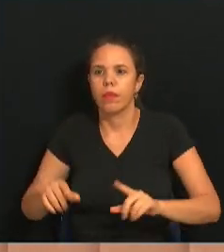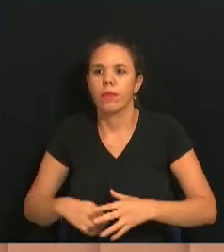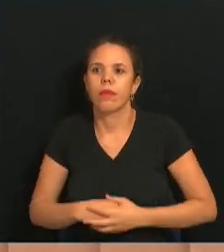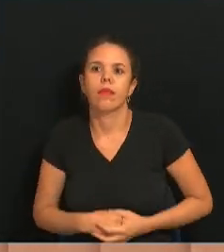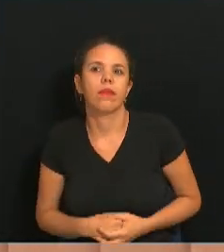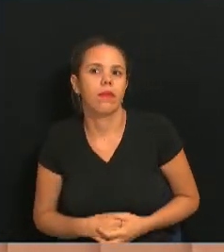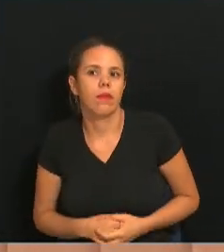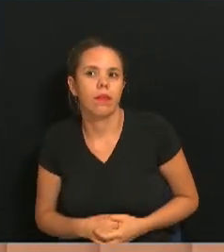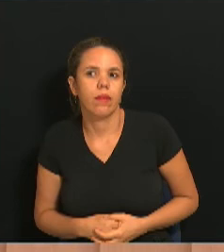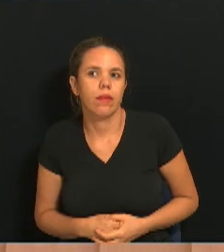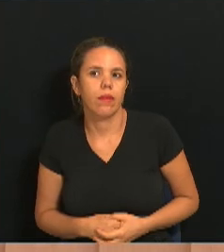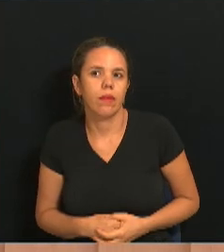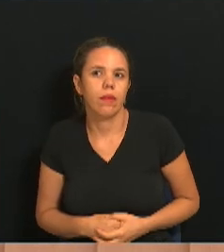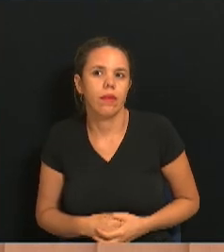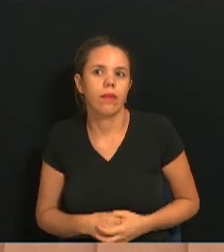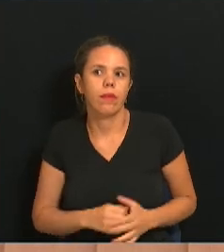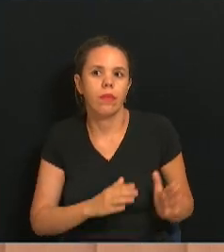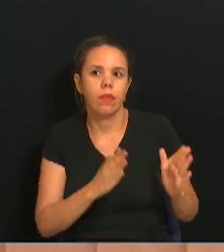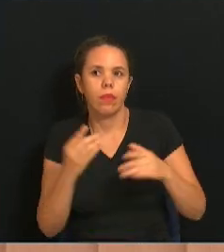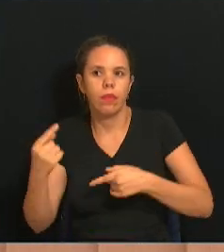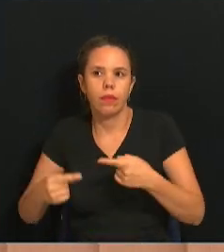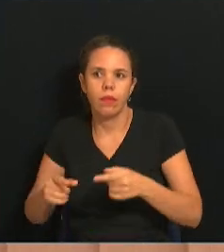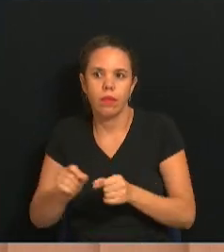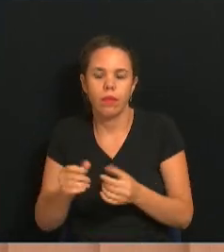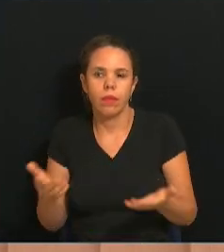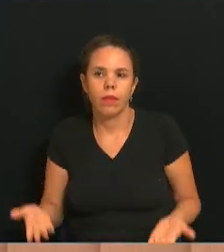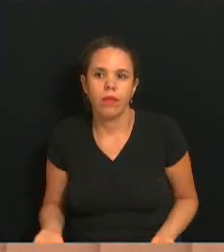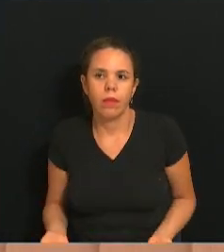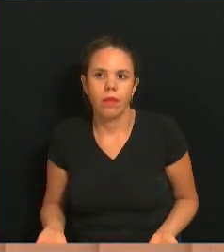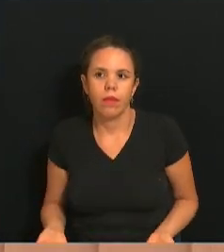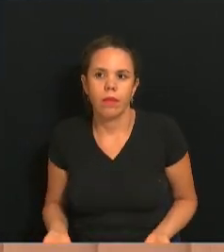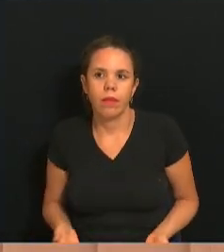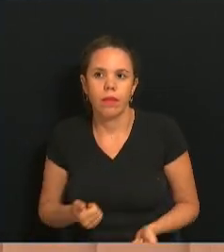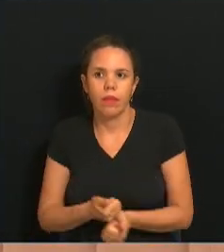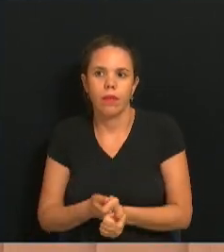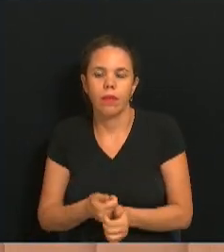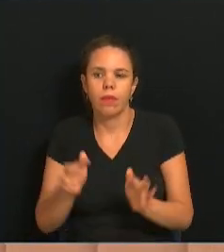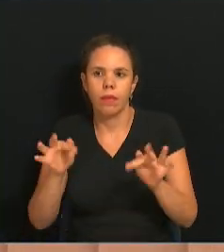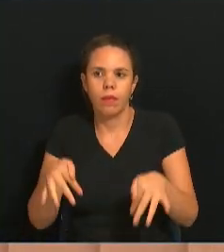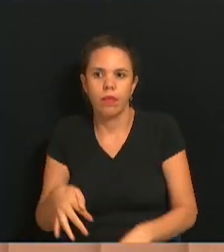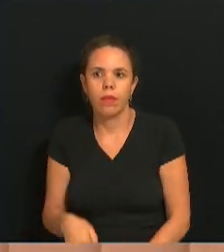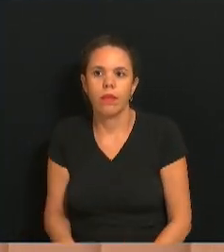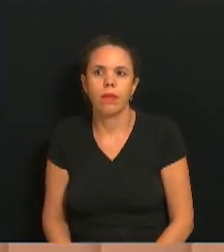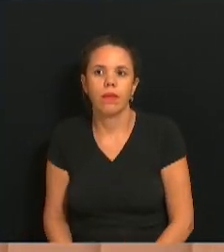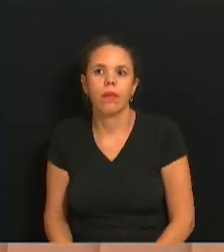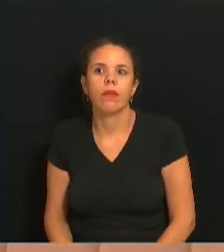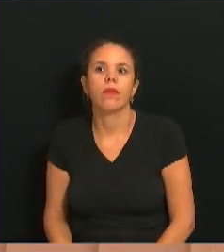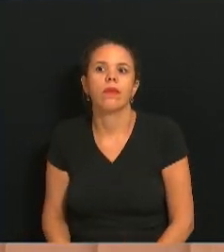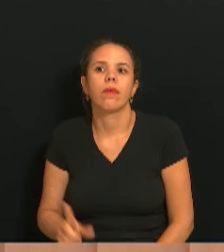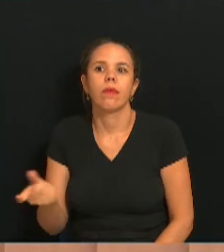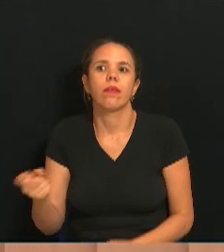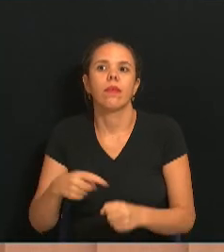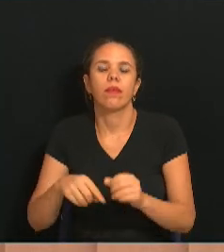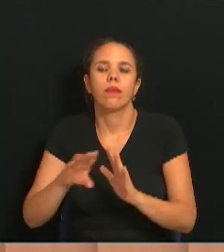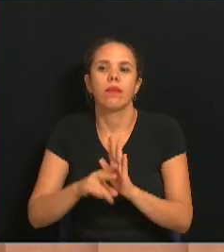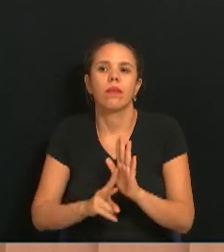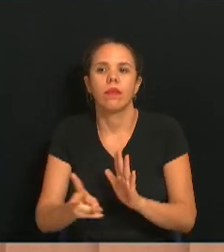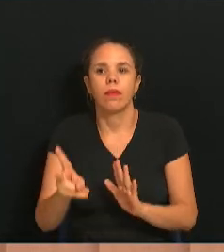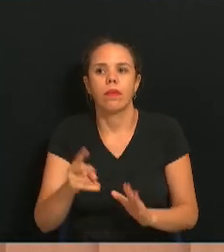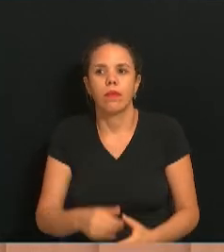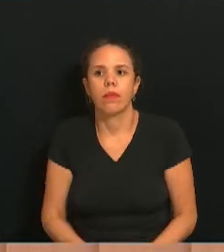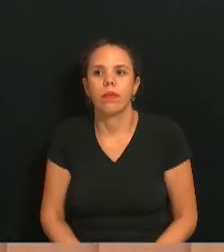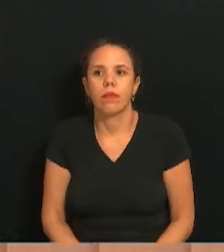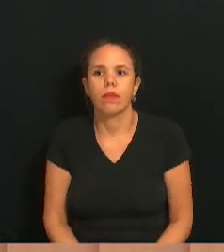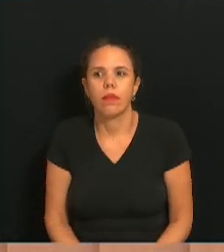Campinas e ver toda a discussão que foi feita aqui. Por enquanto, encerramos essa reunião, mas a programação da TV Câmara